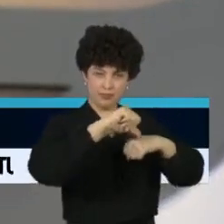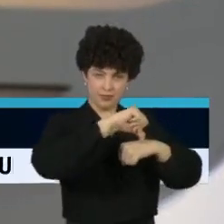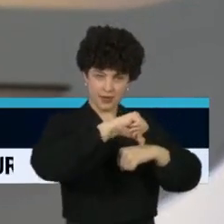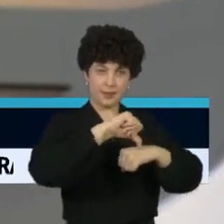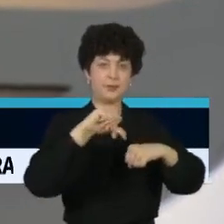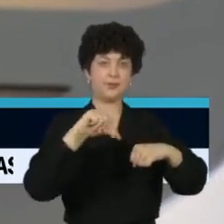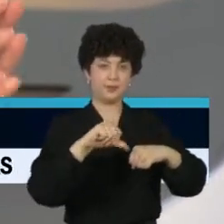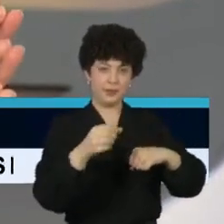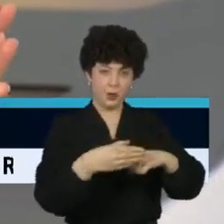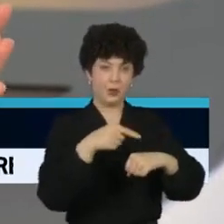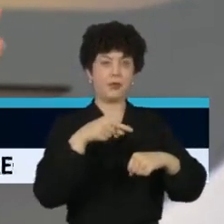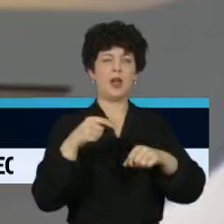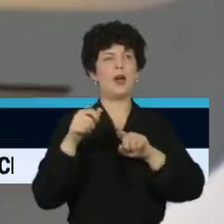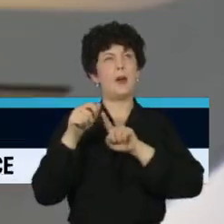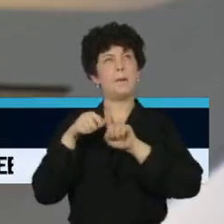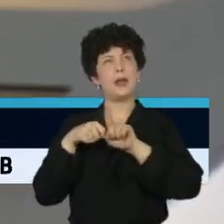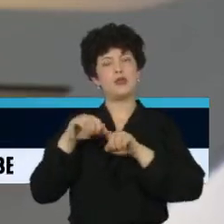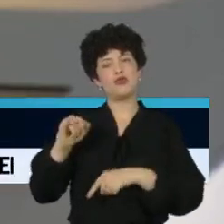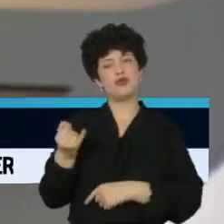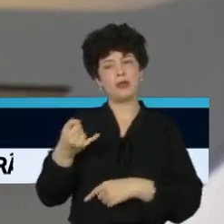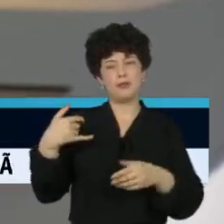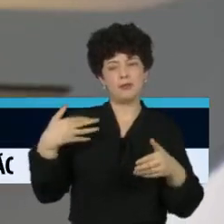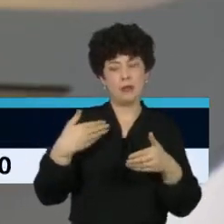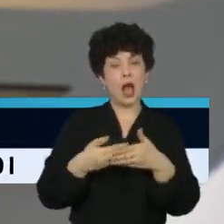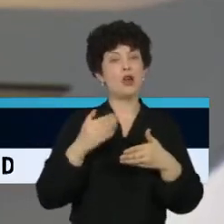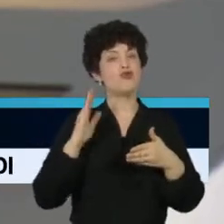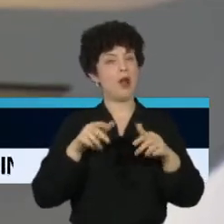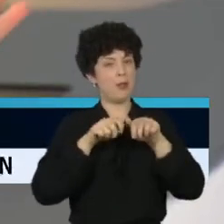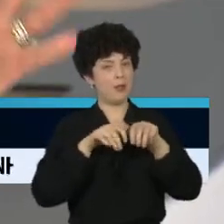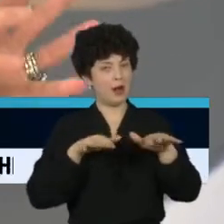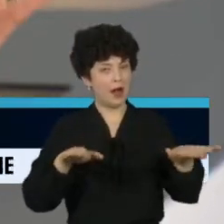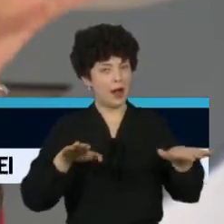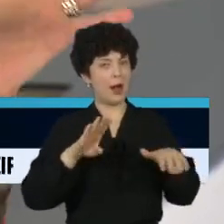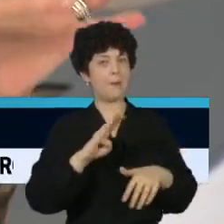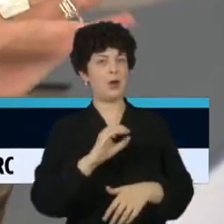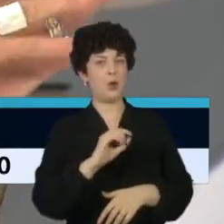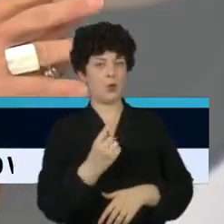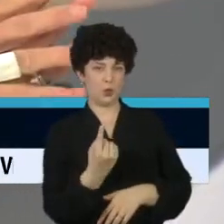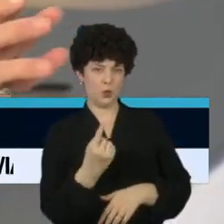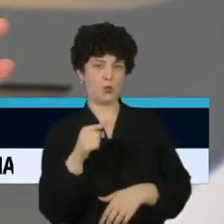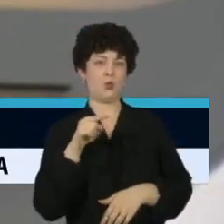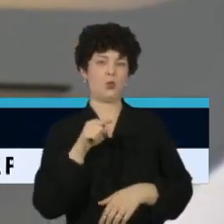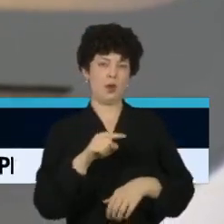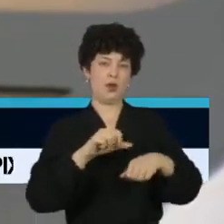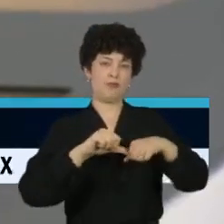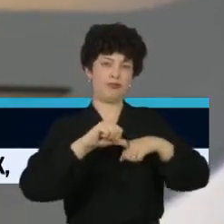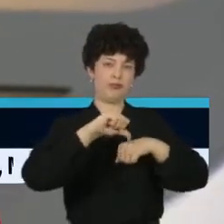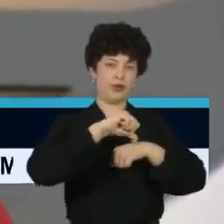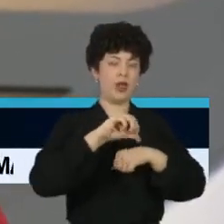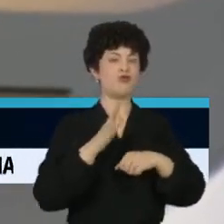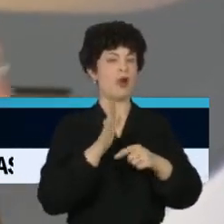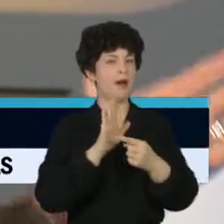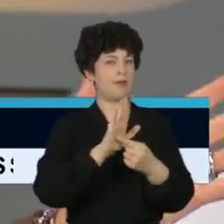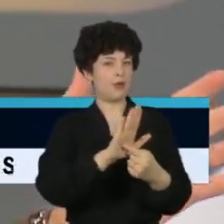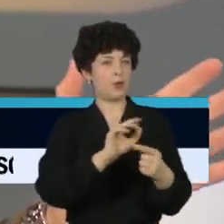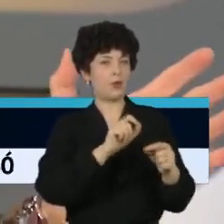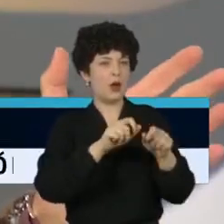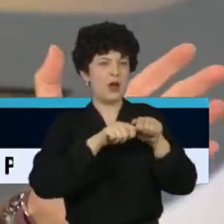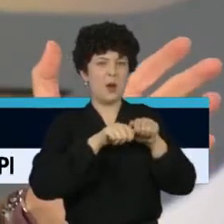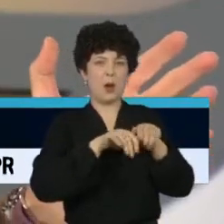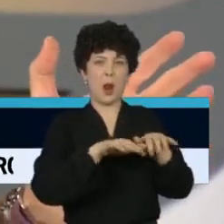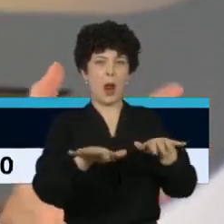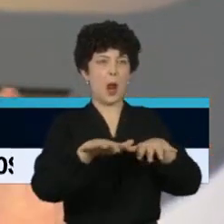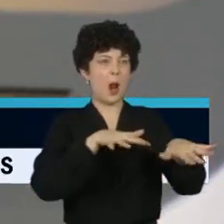a Ômicron, desde janeiro, ela já se mostrou com a BA1, né, que era uma subvariante, ela já se mostrou